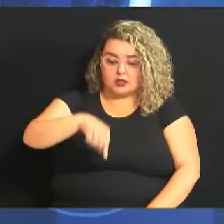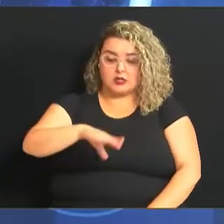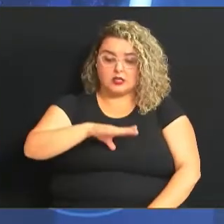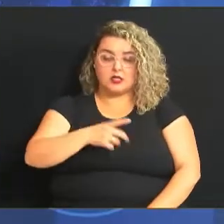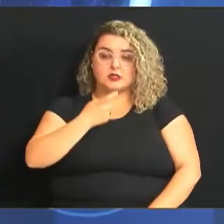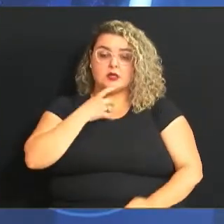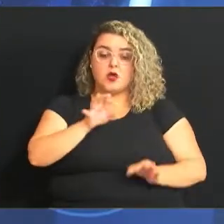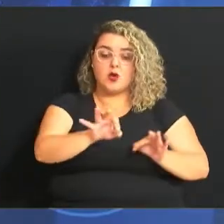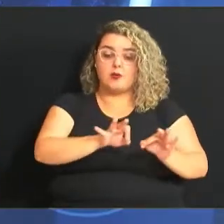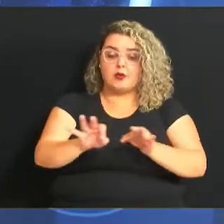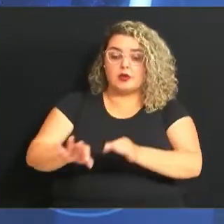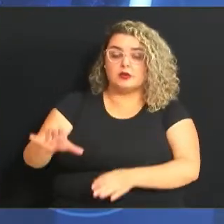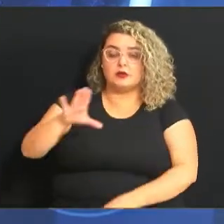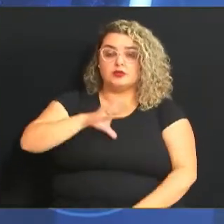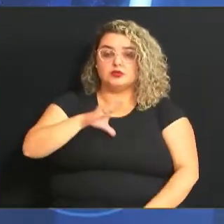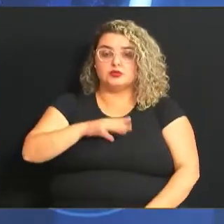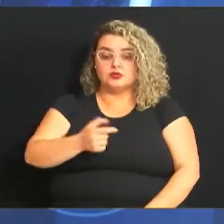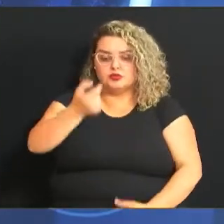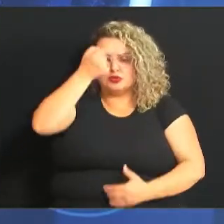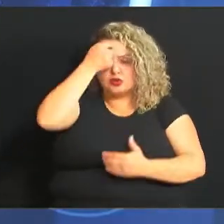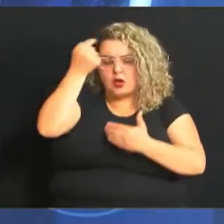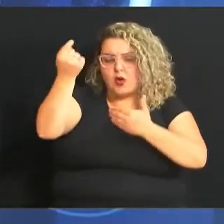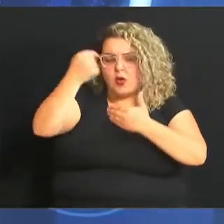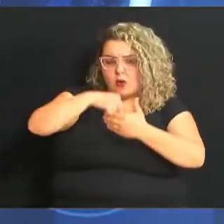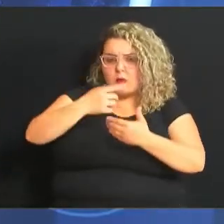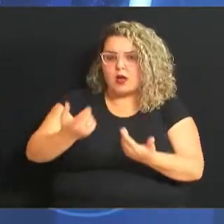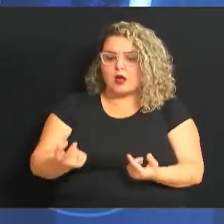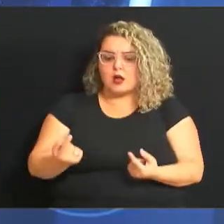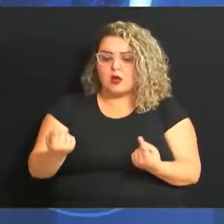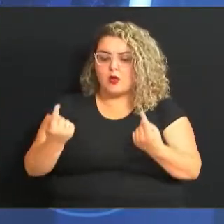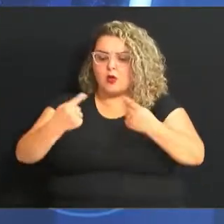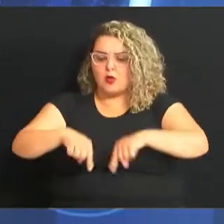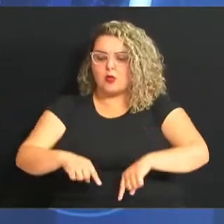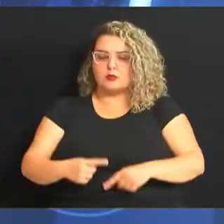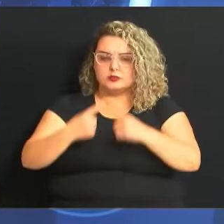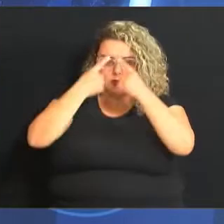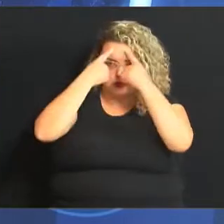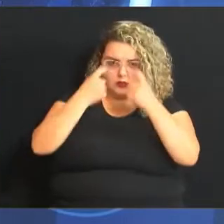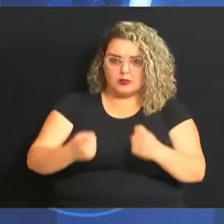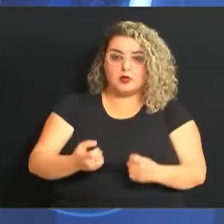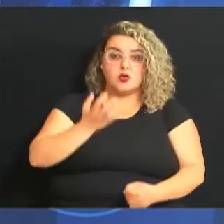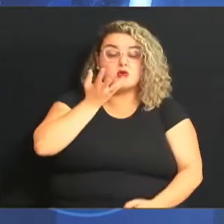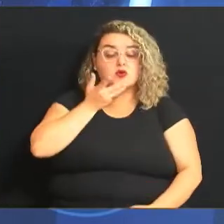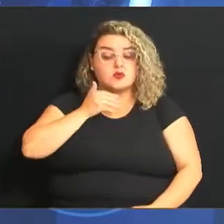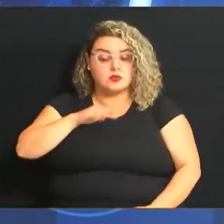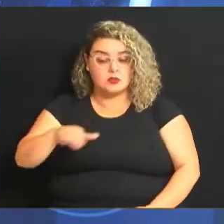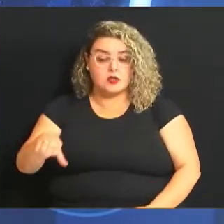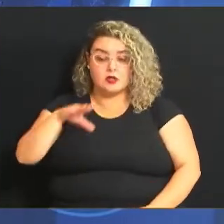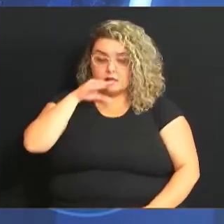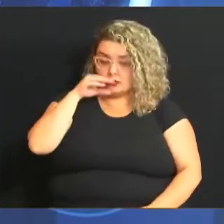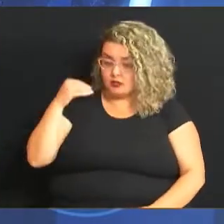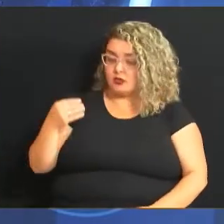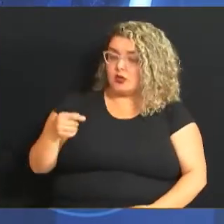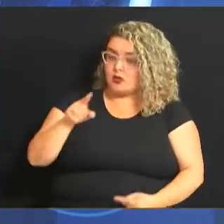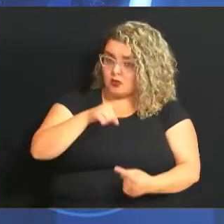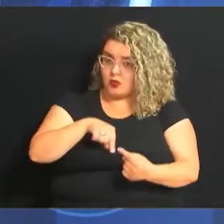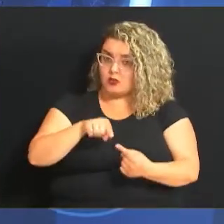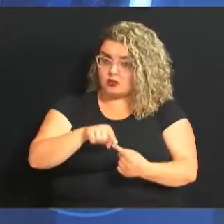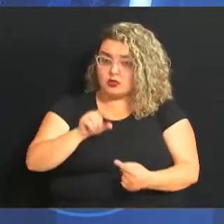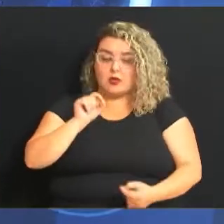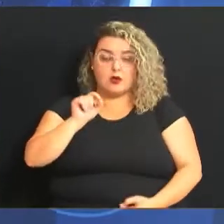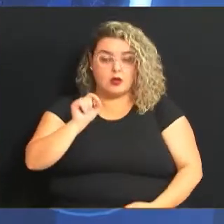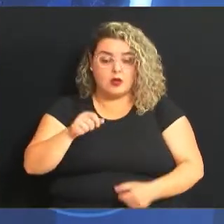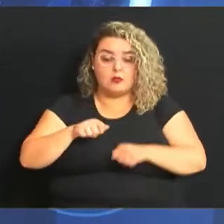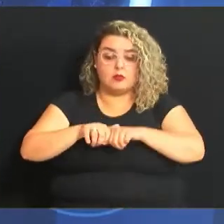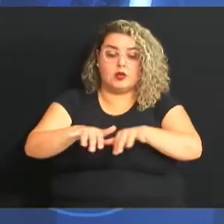Programa Municipal de Conscientização e Combate à Violência contra a Criança e Adolescente. O objetivo é ampliar